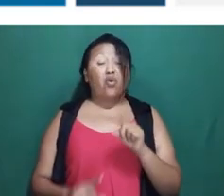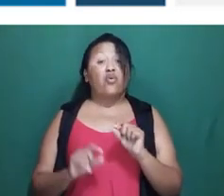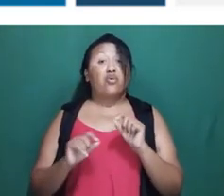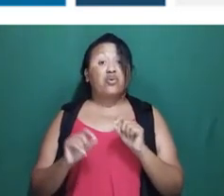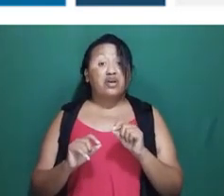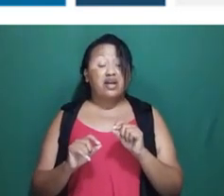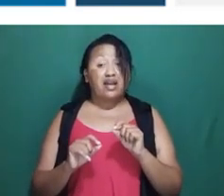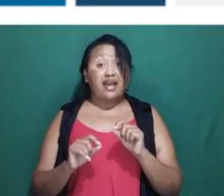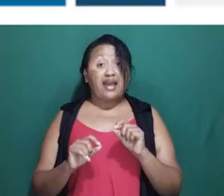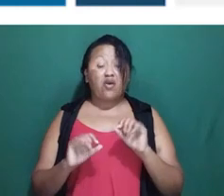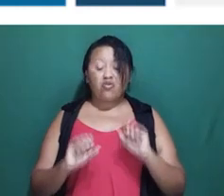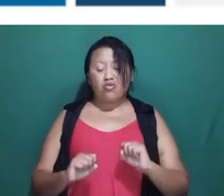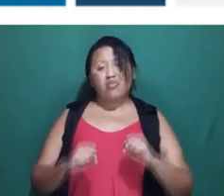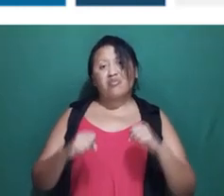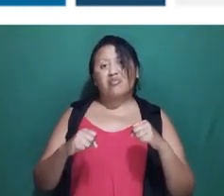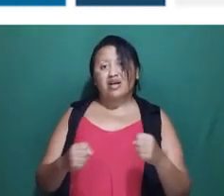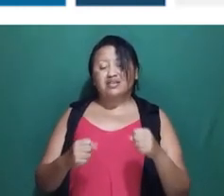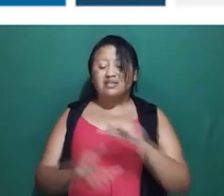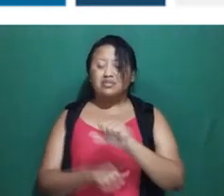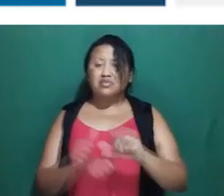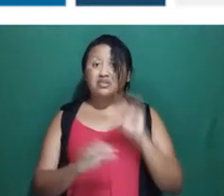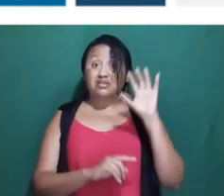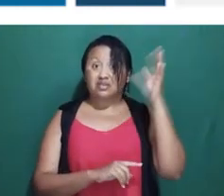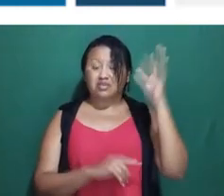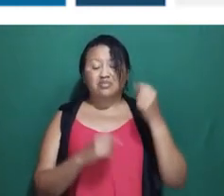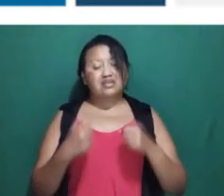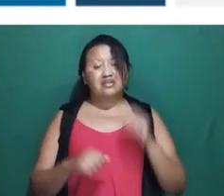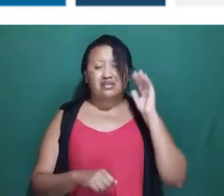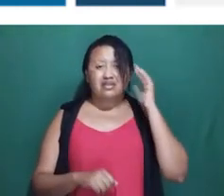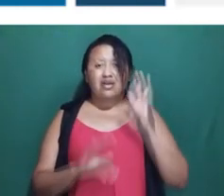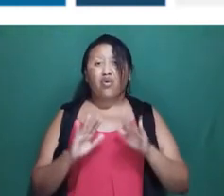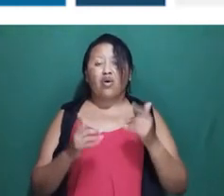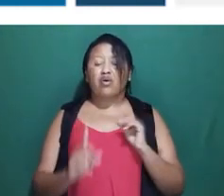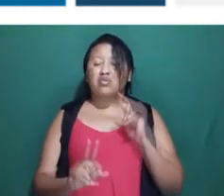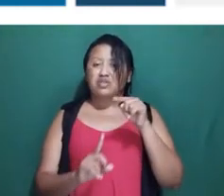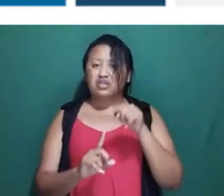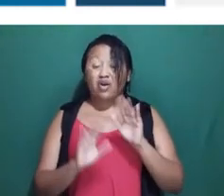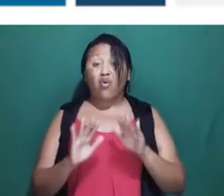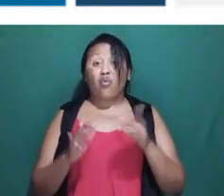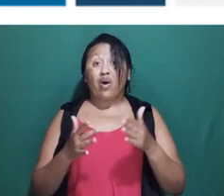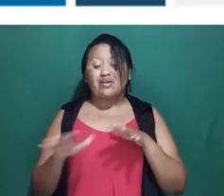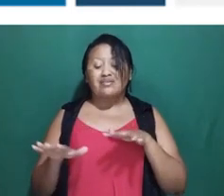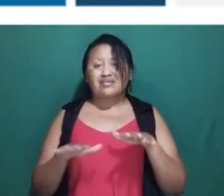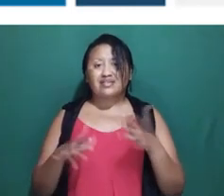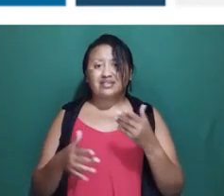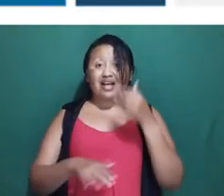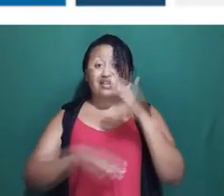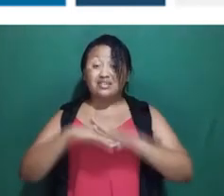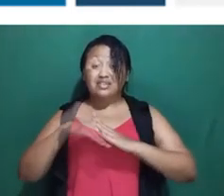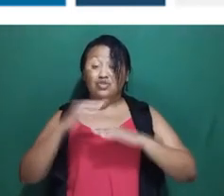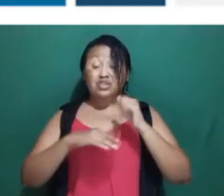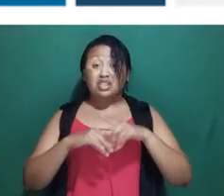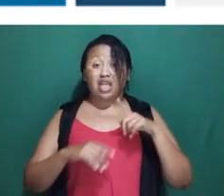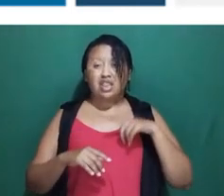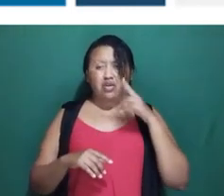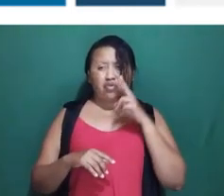as alterações climáticas né então a gente precisa entender qual aquilo objetivo né com aquela ação que tem um reflexo